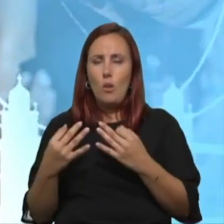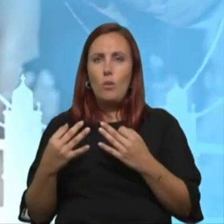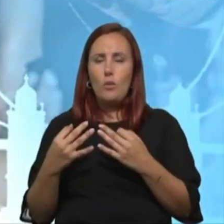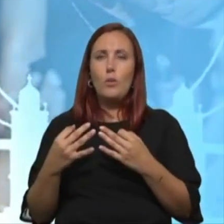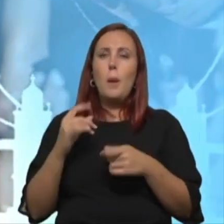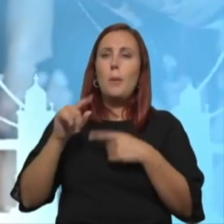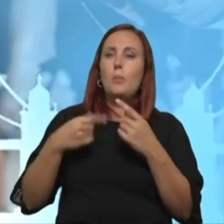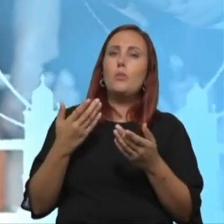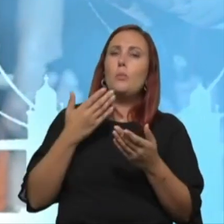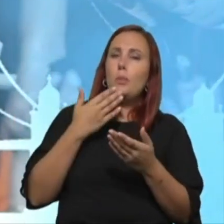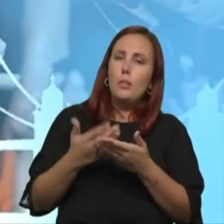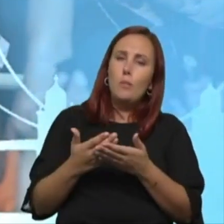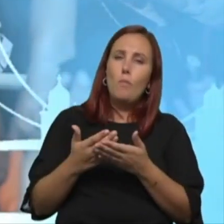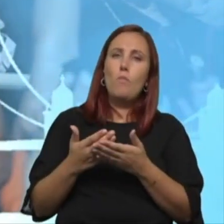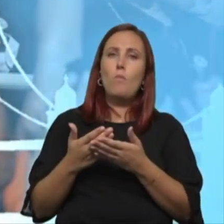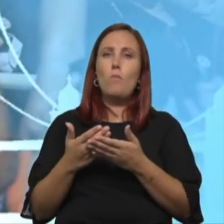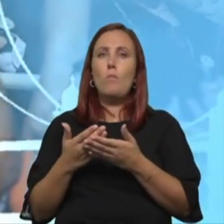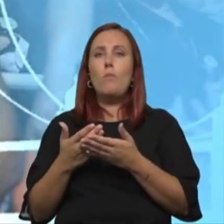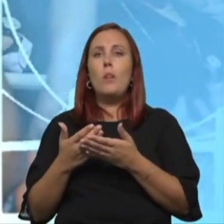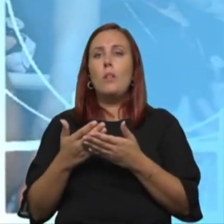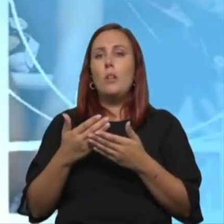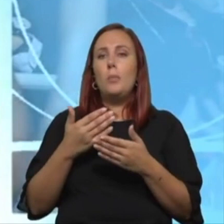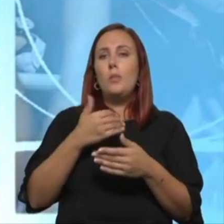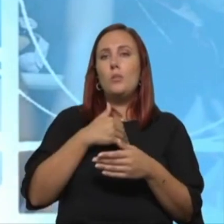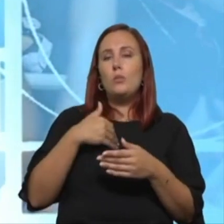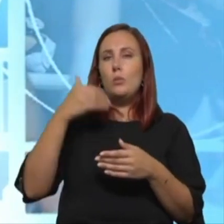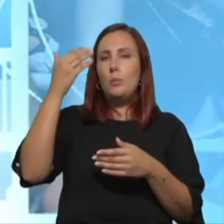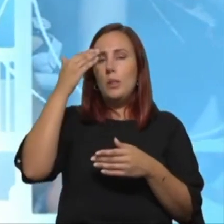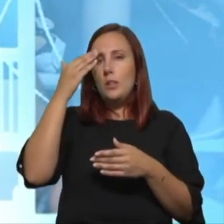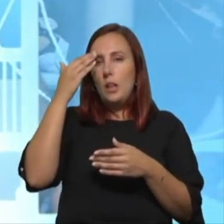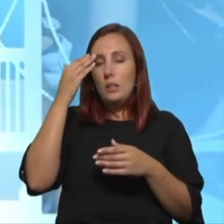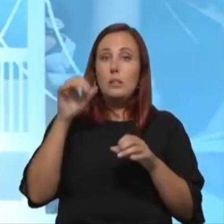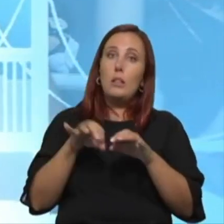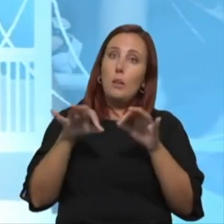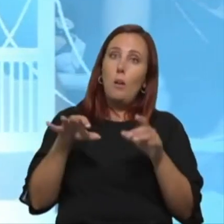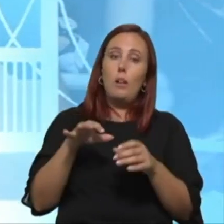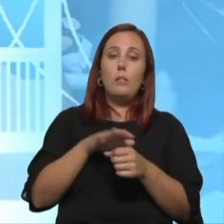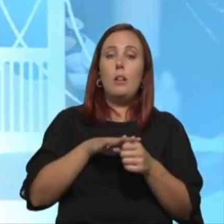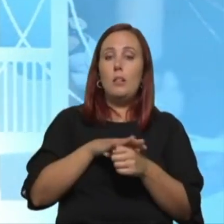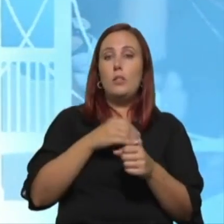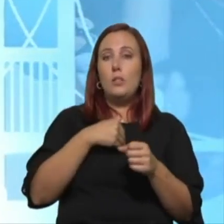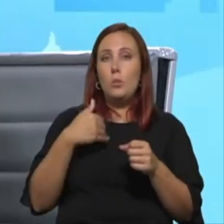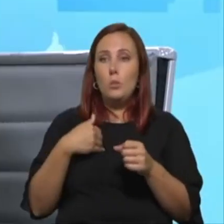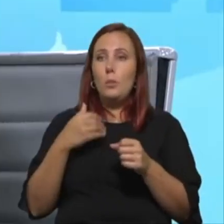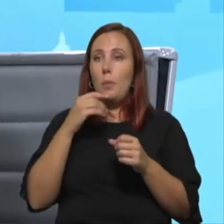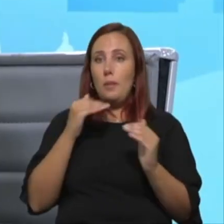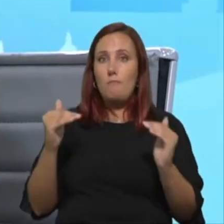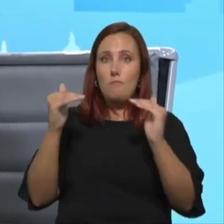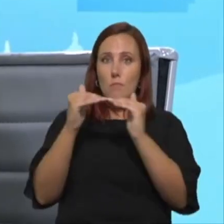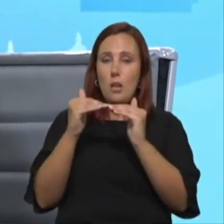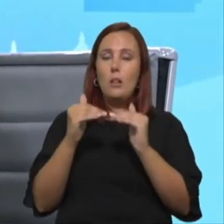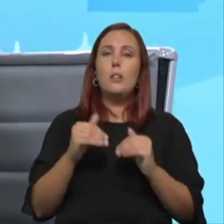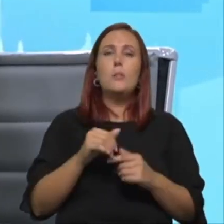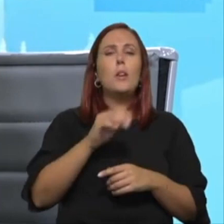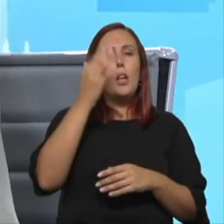e continuar a colocar a saúde mental, tal e qual como todas as outras áreas da saúde, são reconhecidas e valorizadas? Eu acho que a participação